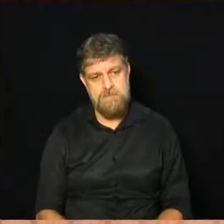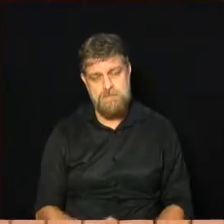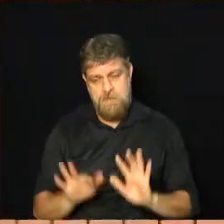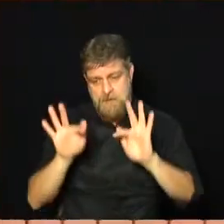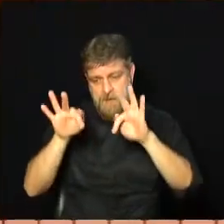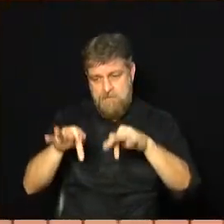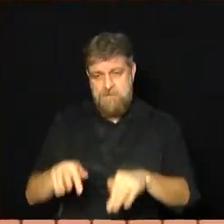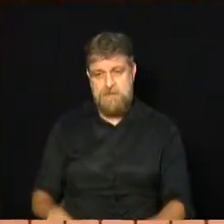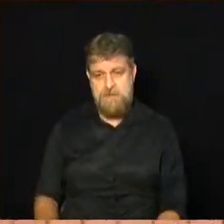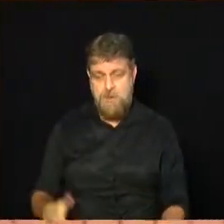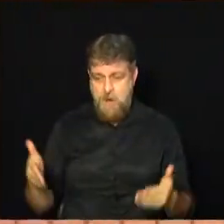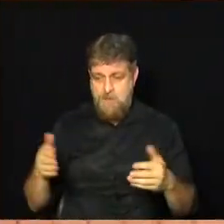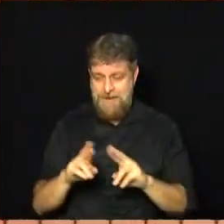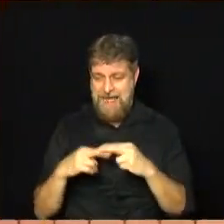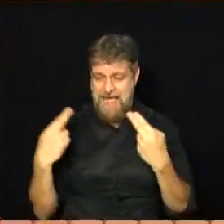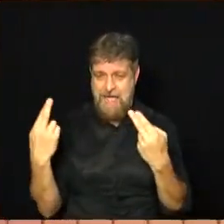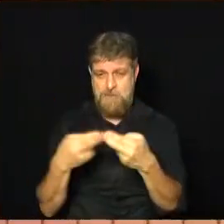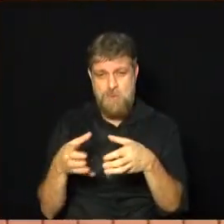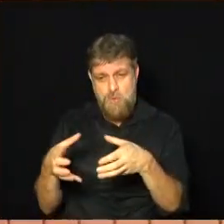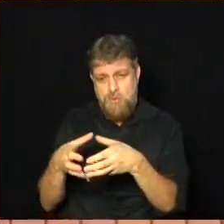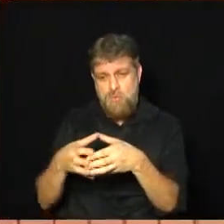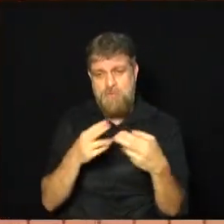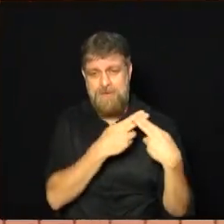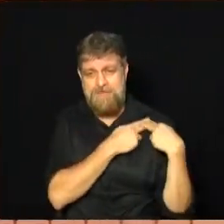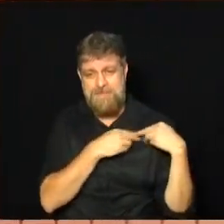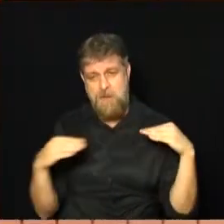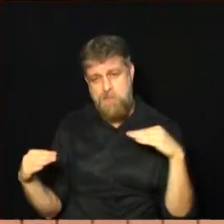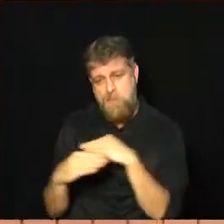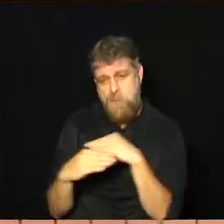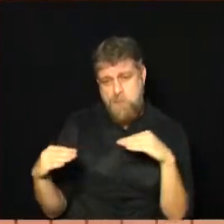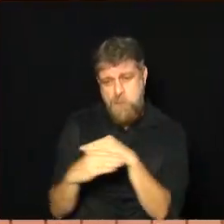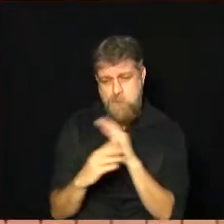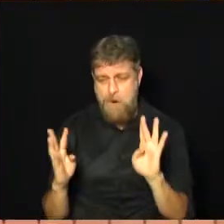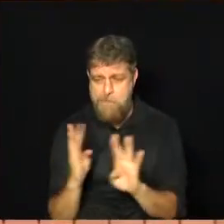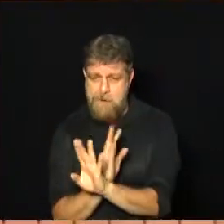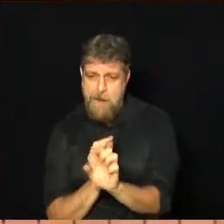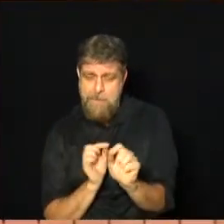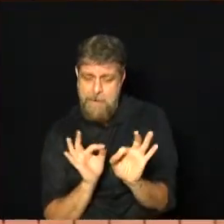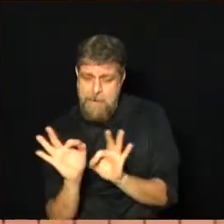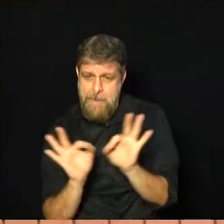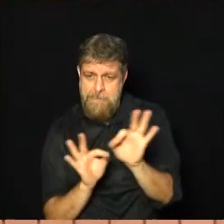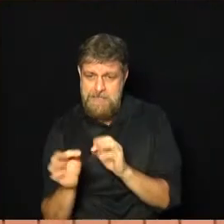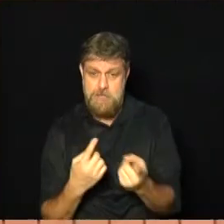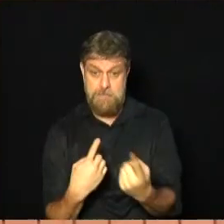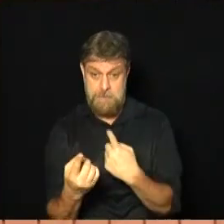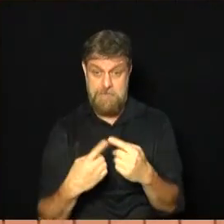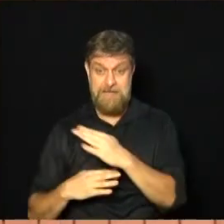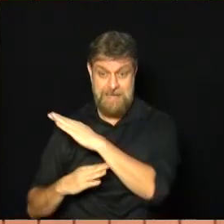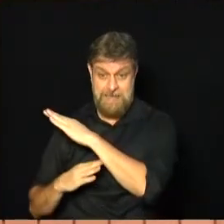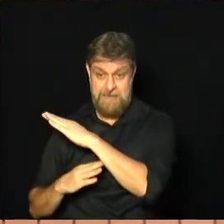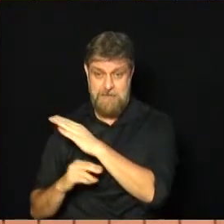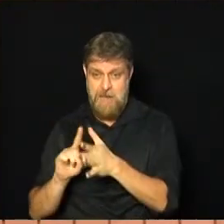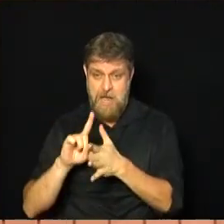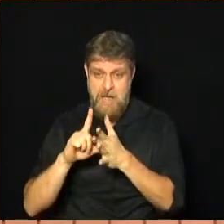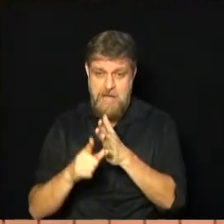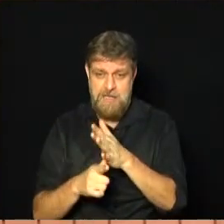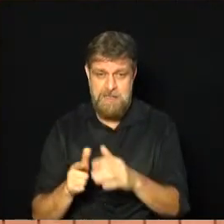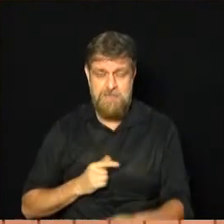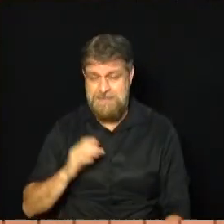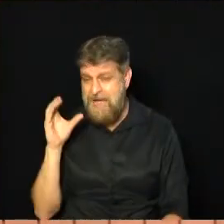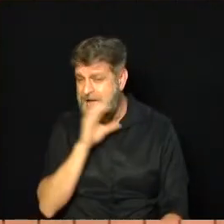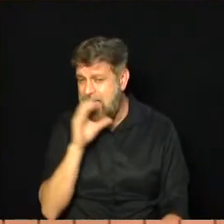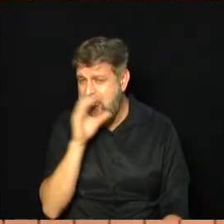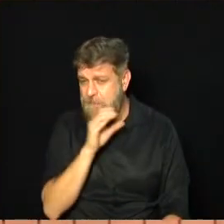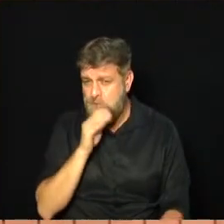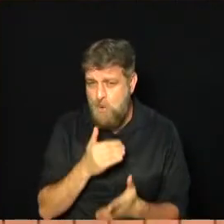Encerrada aqui a reunião da Comissão de Mobilidade Urbana e Planejamento Viário da Câmara. Logo mais, dentro de